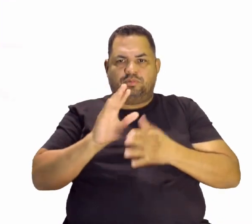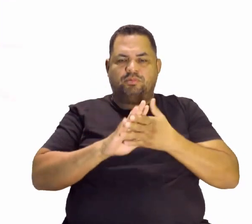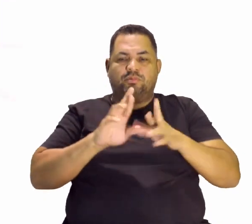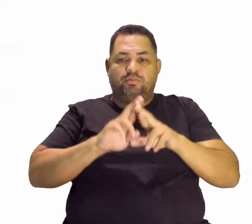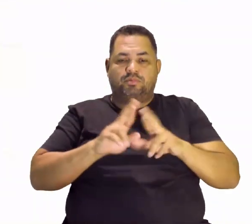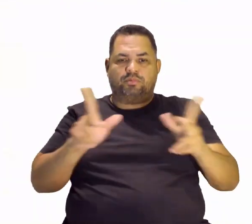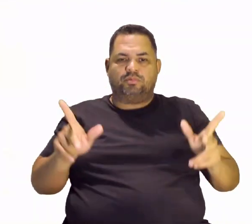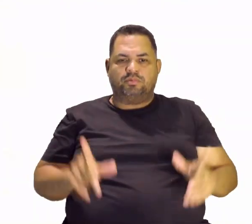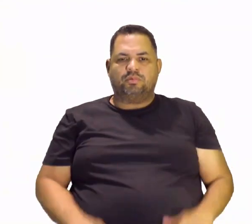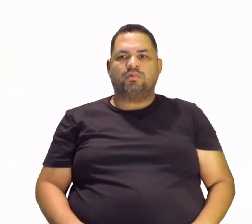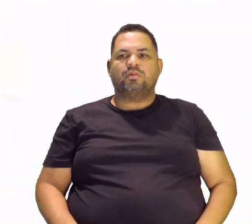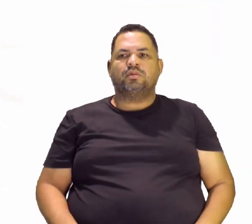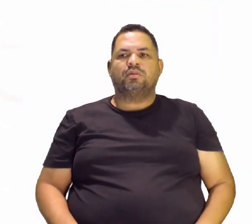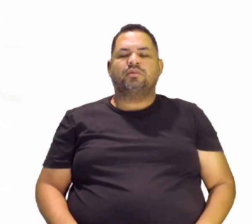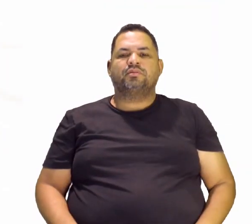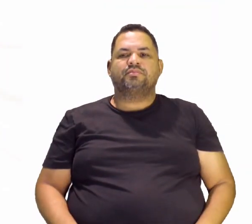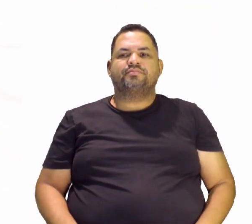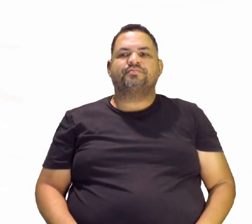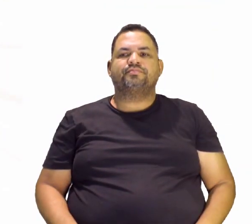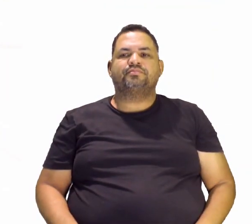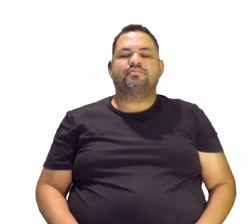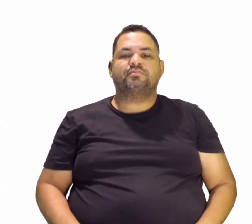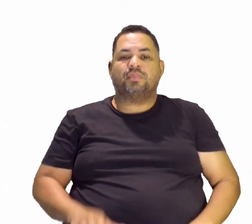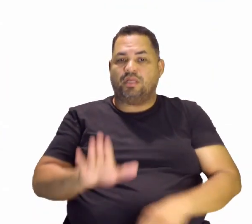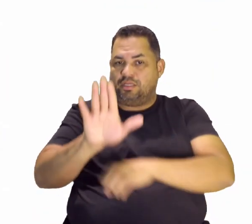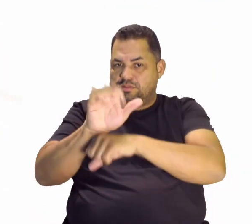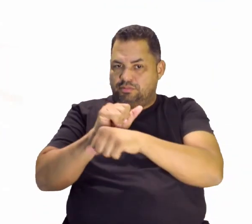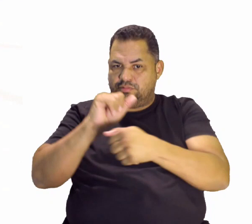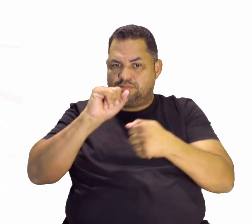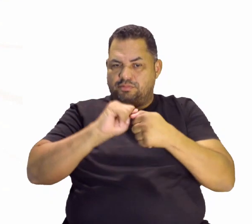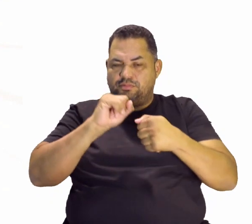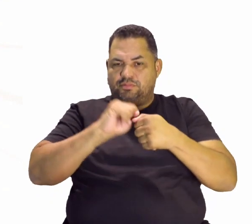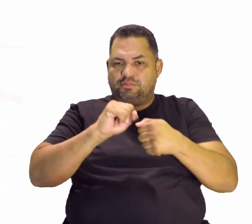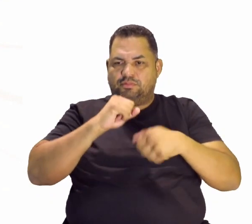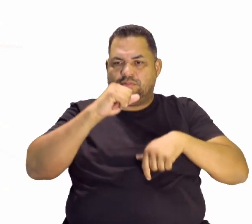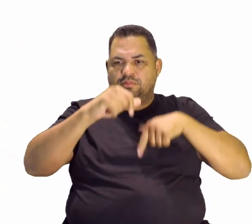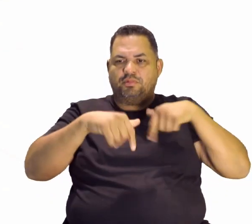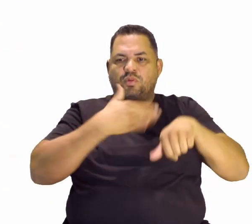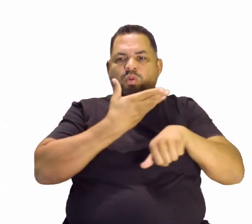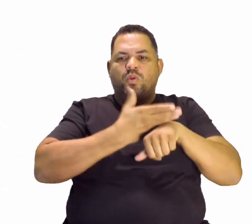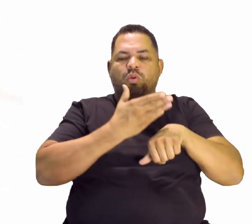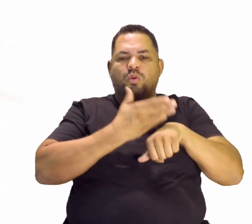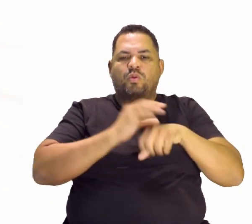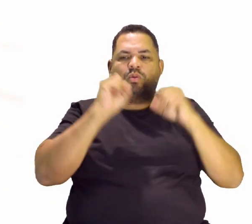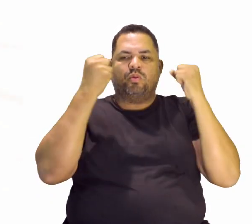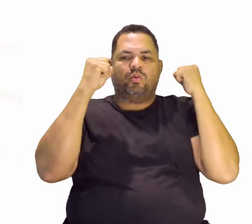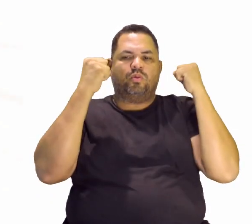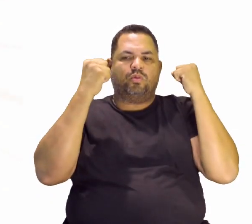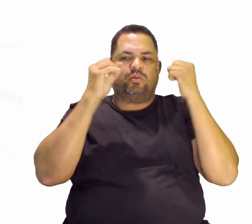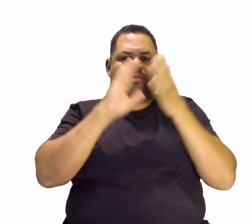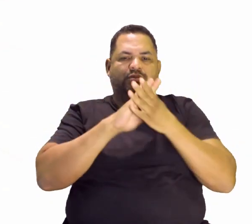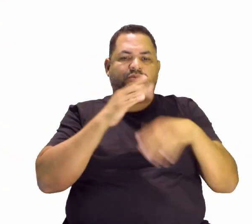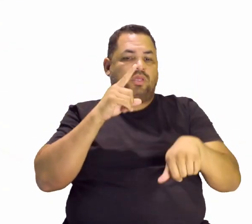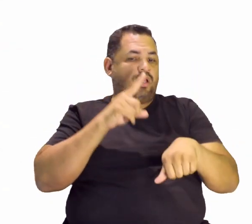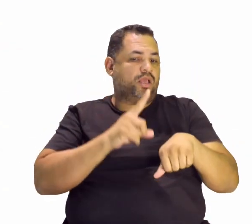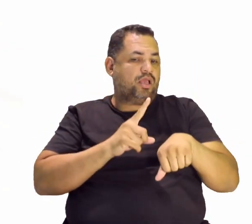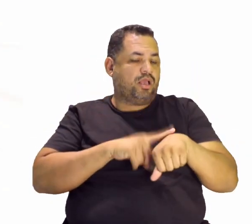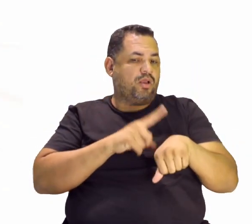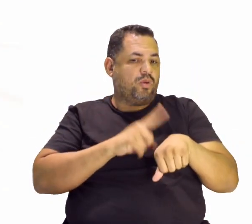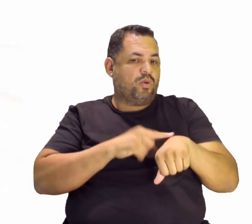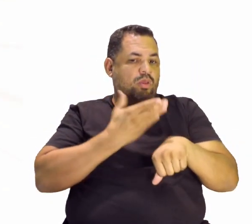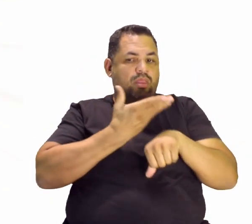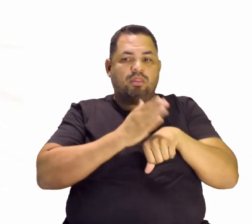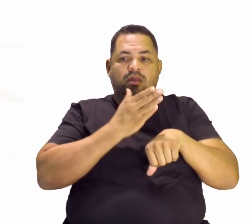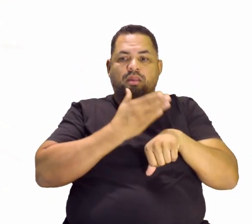diferentes. E aí eu chamo você agora para realizar uma atividade, né, o nosso momento exercite-se, que é para a